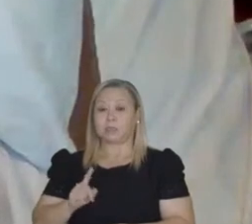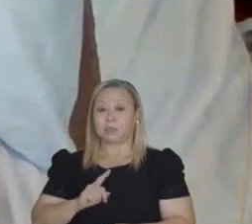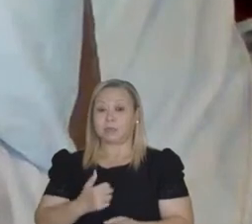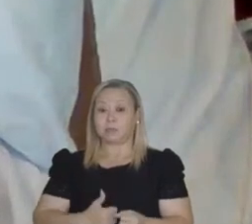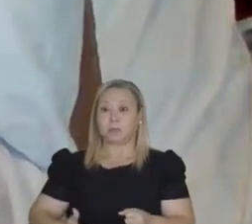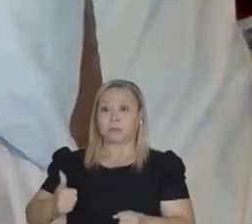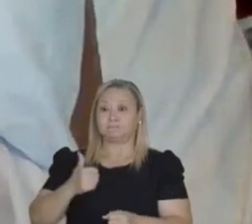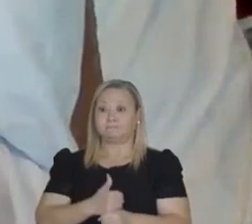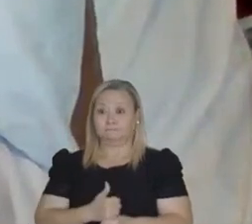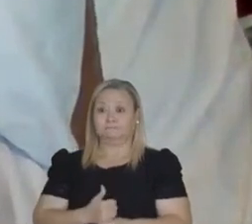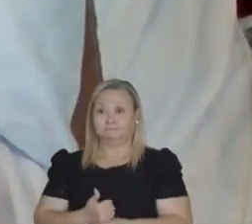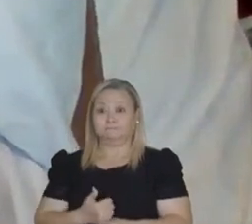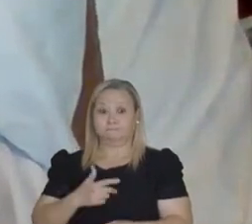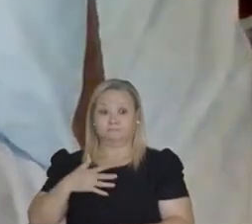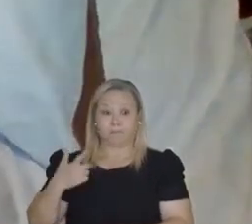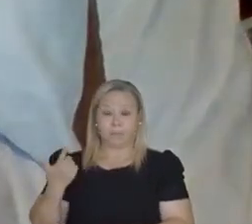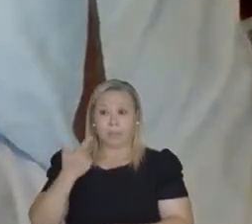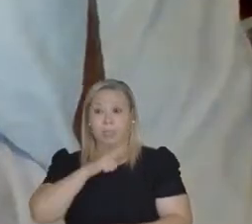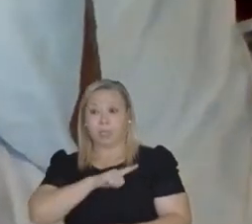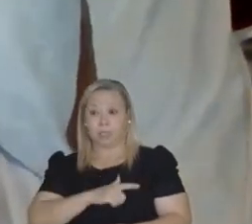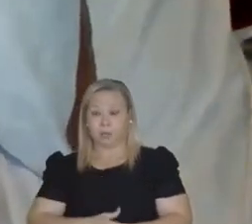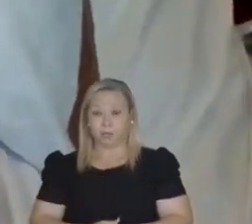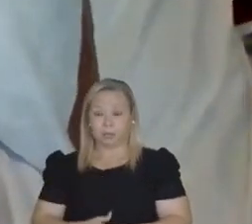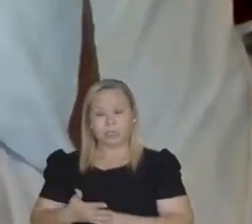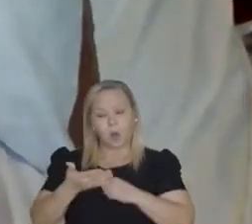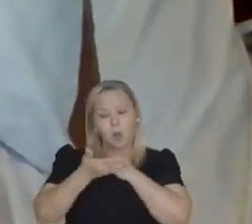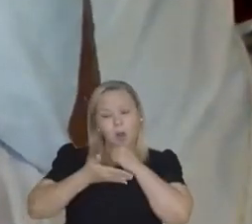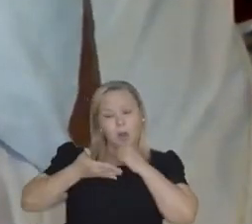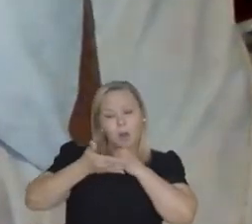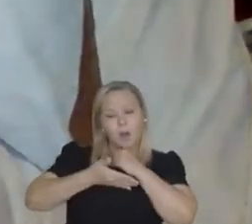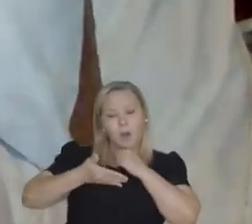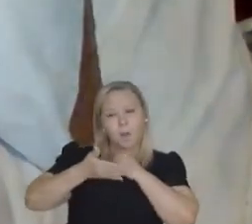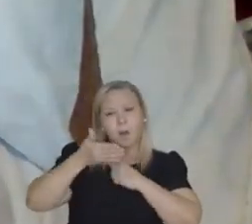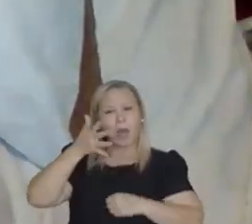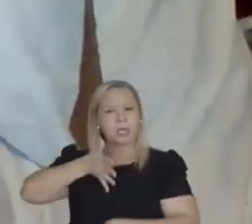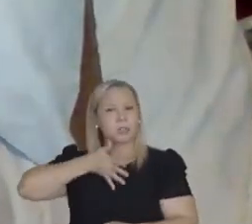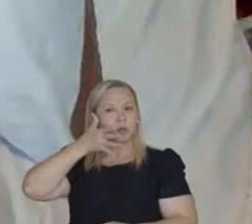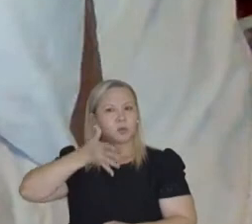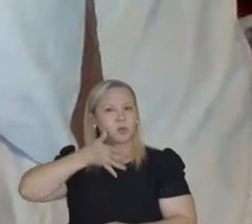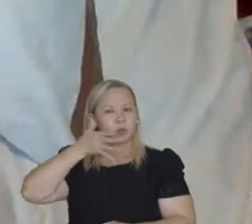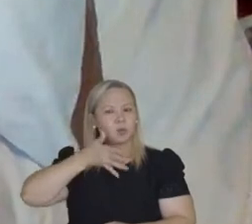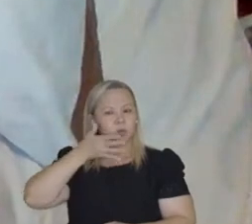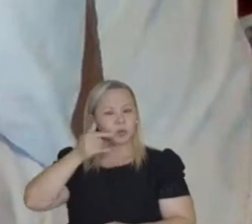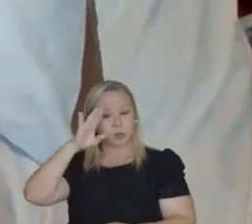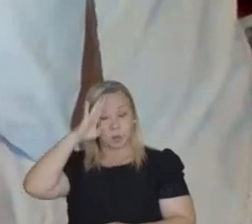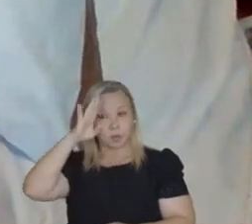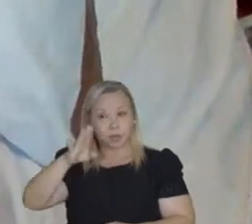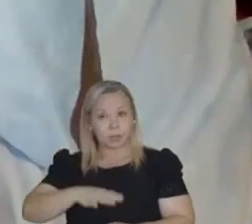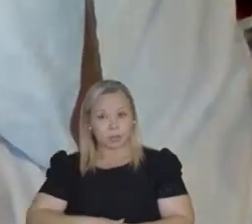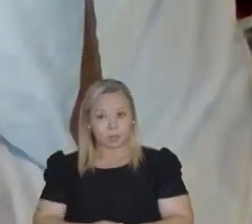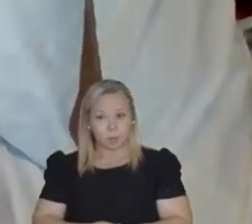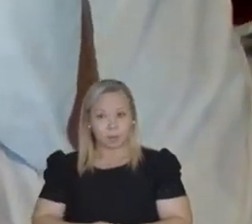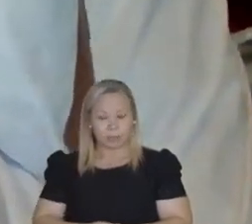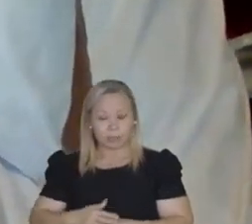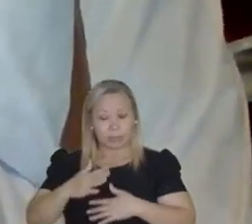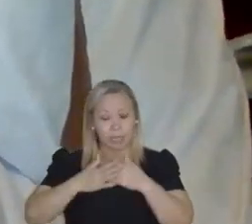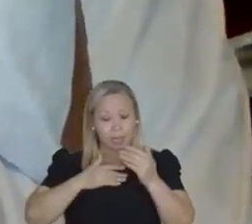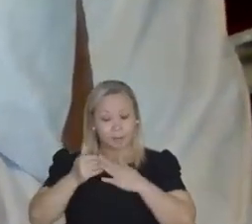assumido, né, ele, na verdade, é a base do discurso e principalmente da prática.